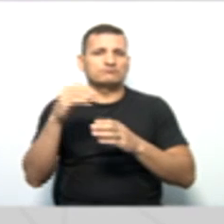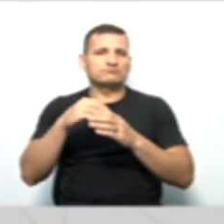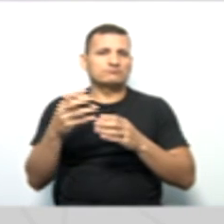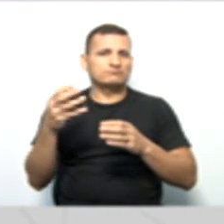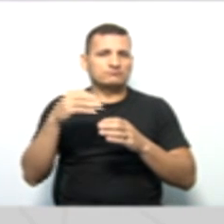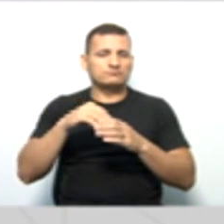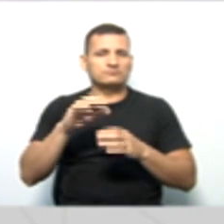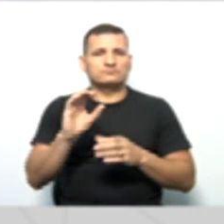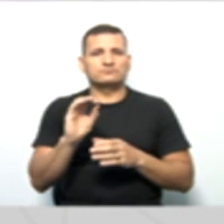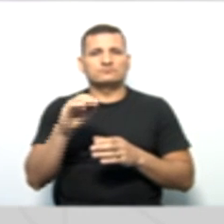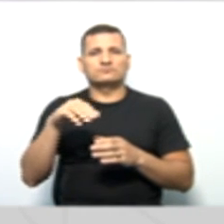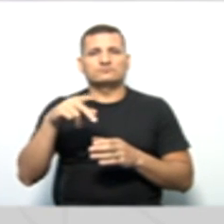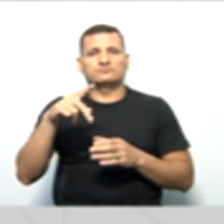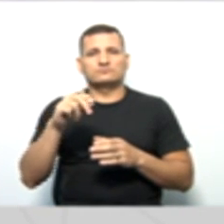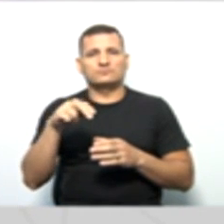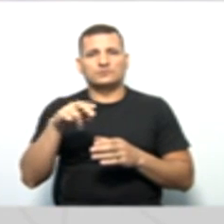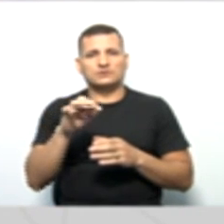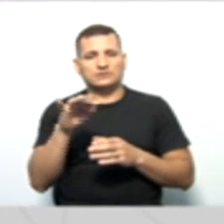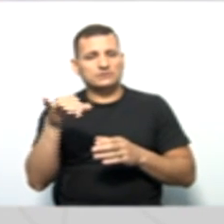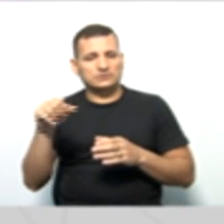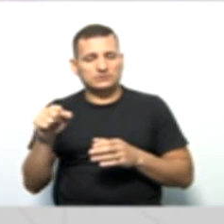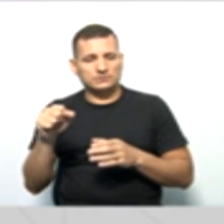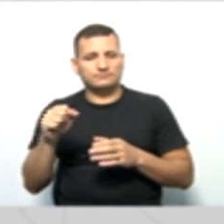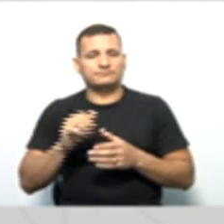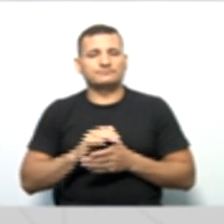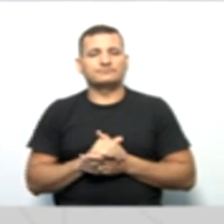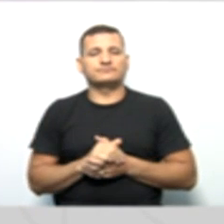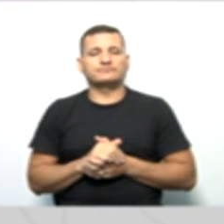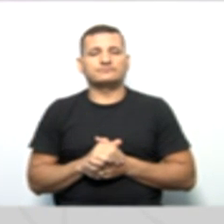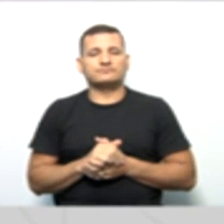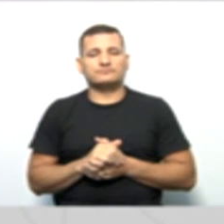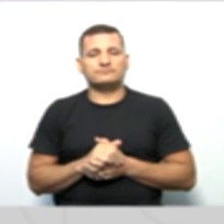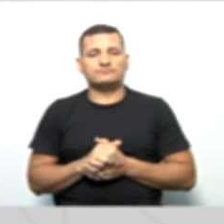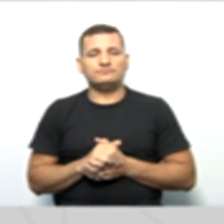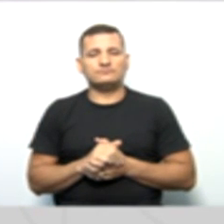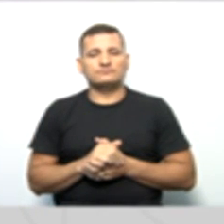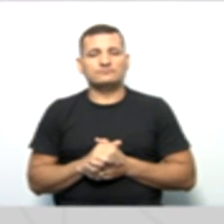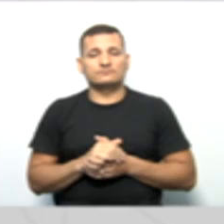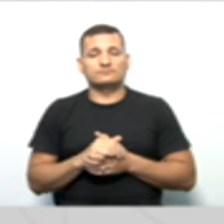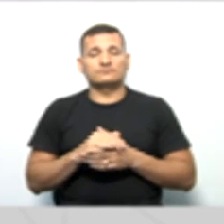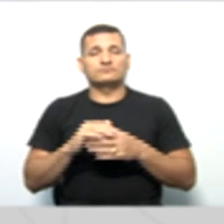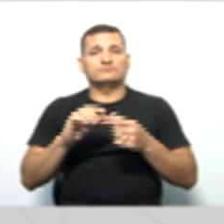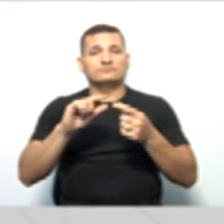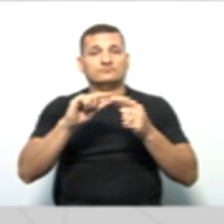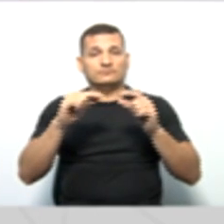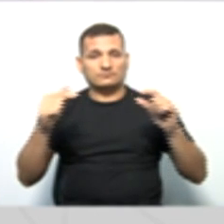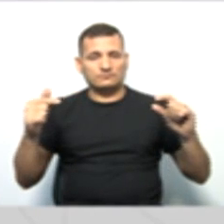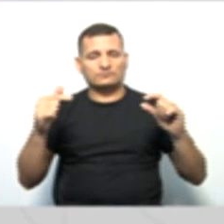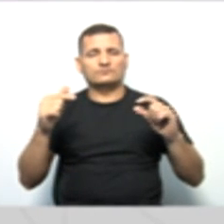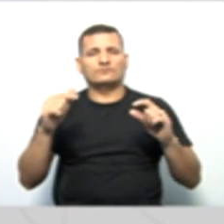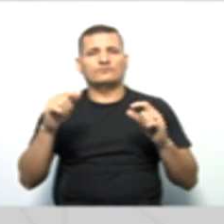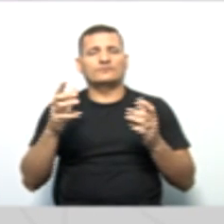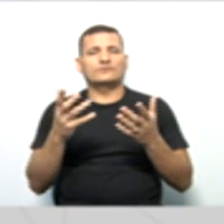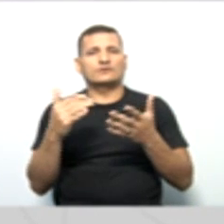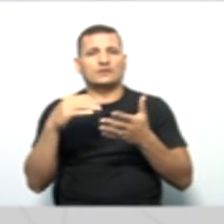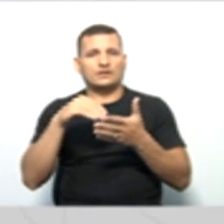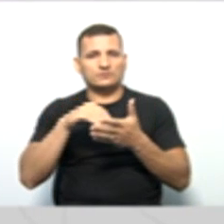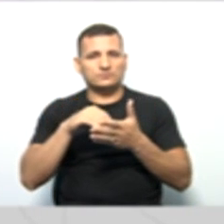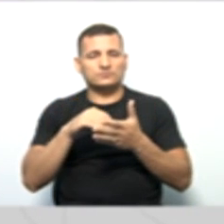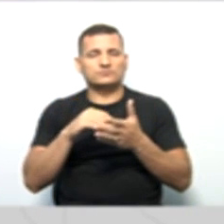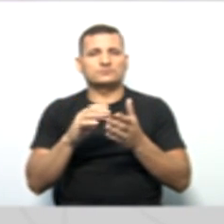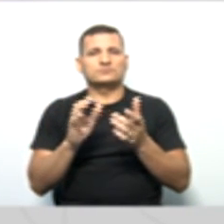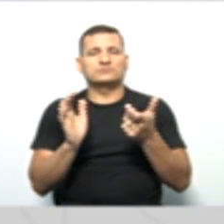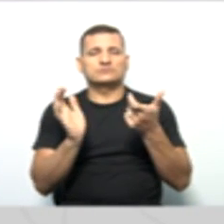aqueles projetos, né? Ele tem que conter tudo isso, tem que contemplar. Levar as estruturas de dados adequadas às classes a